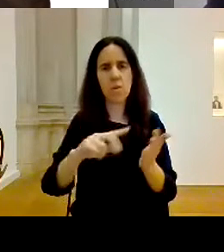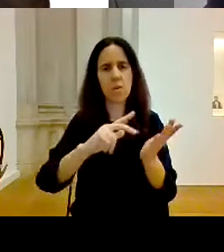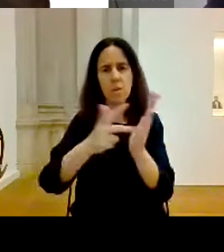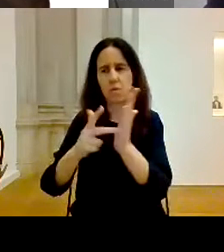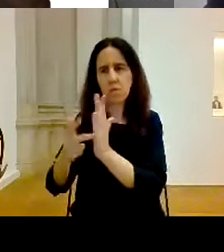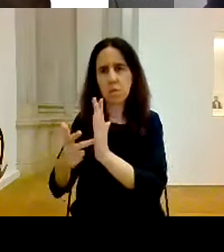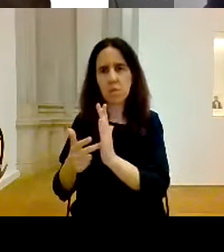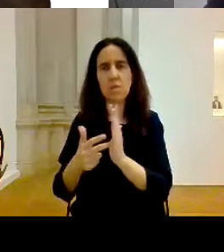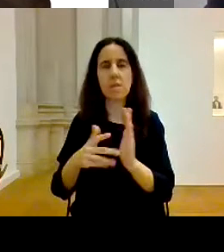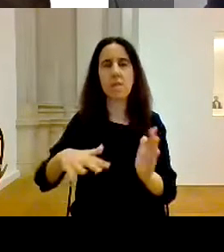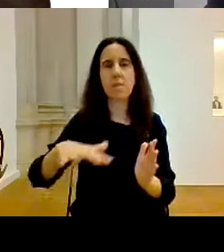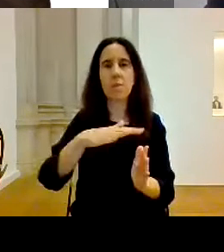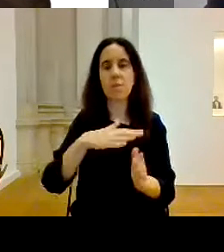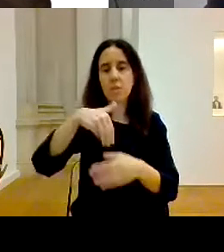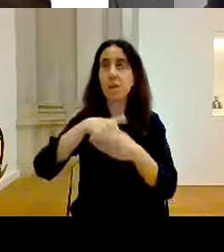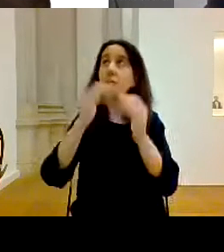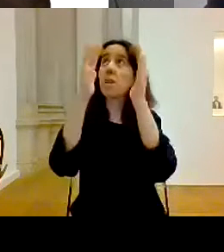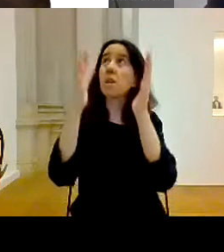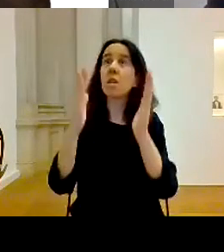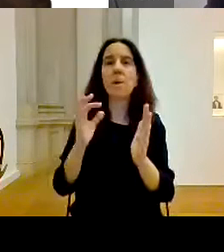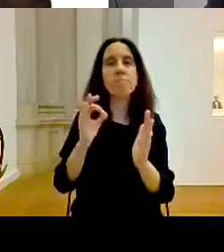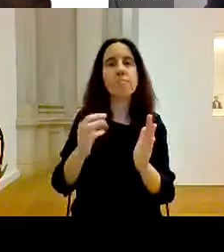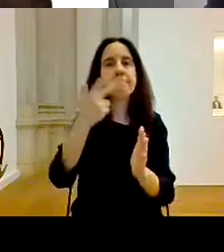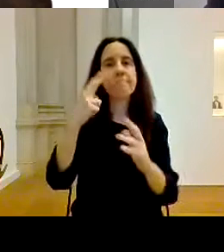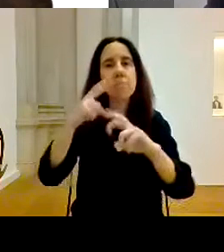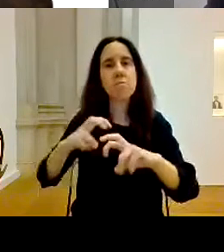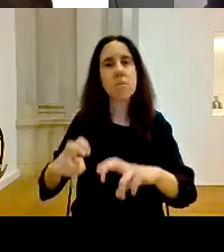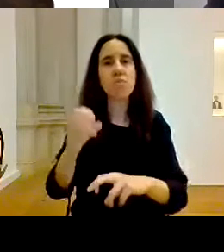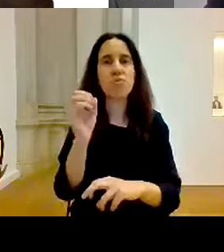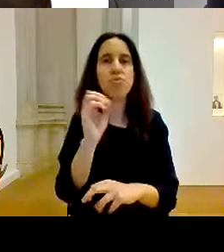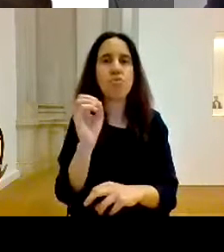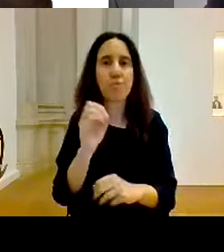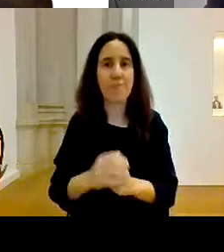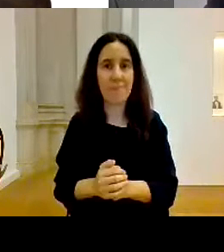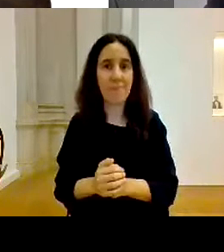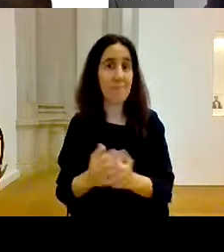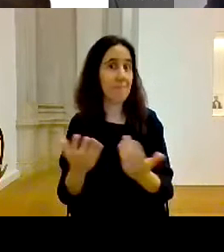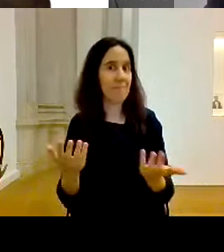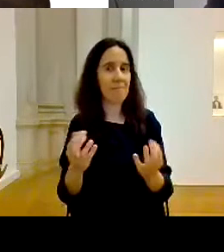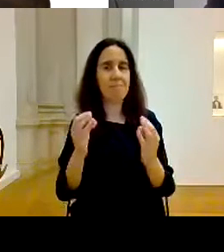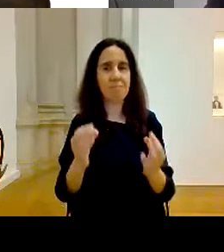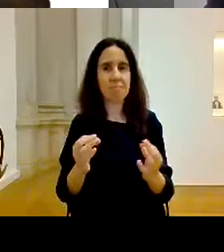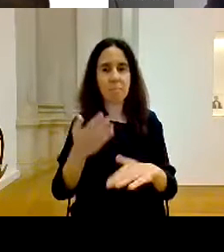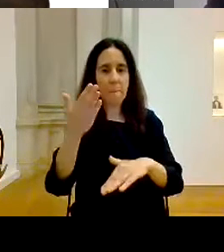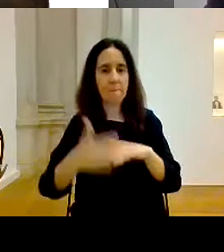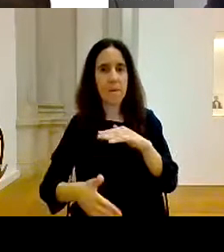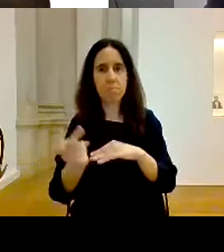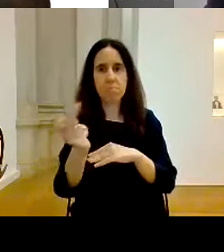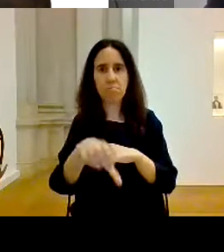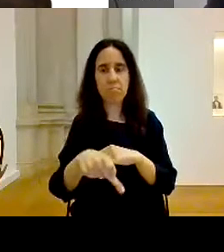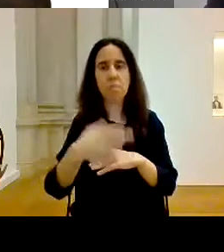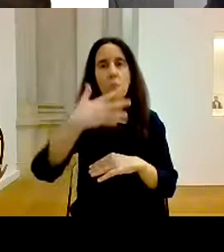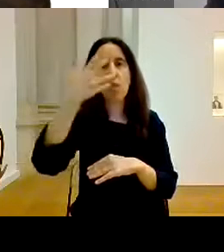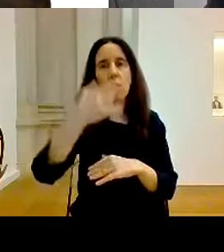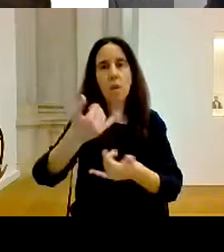da organização, mas ela não estava a ser completamente explorada. O afastamento abrupto e repentino de um dia para o outro,